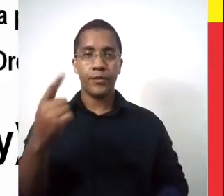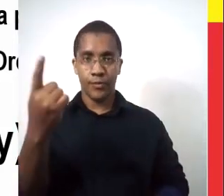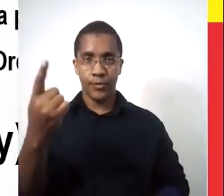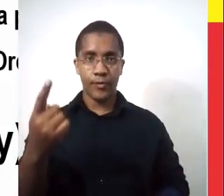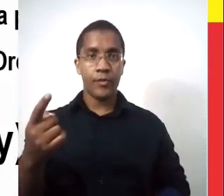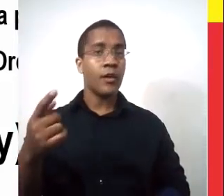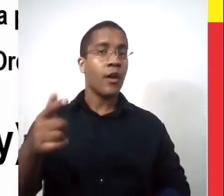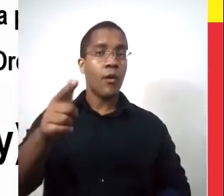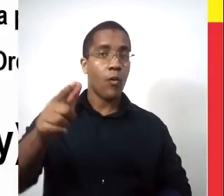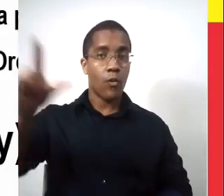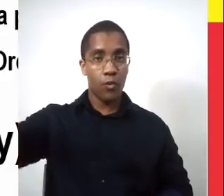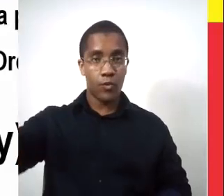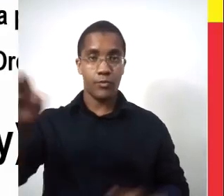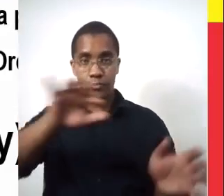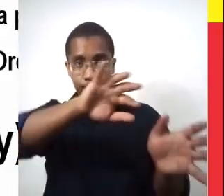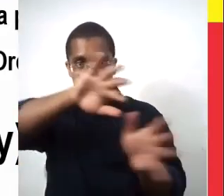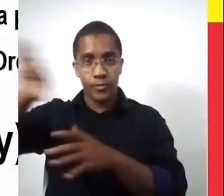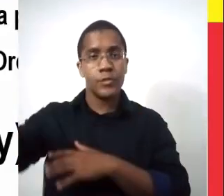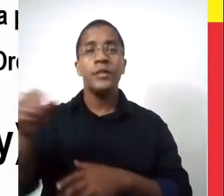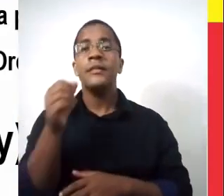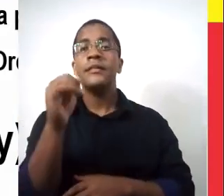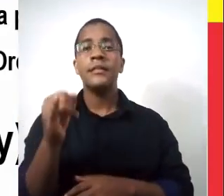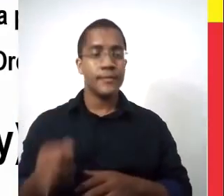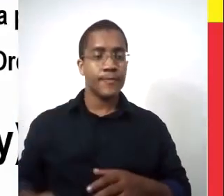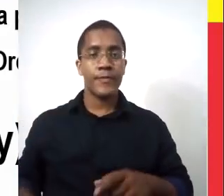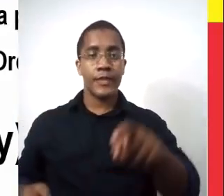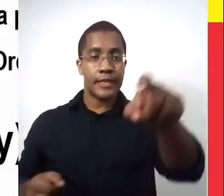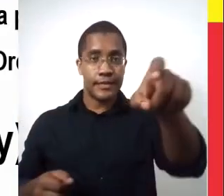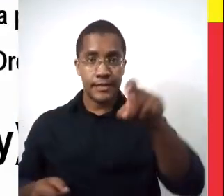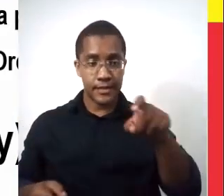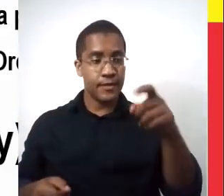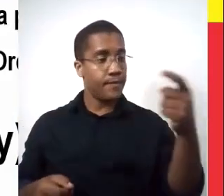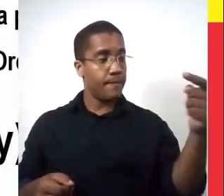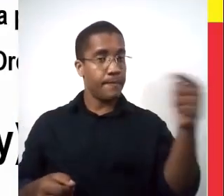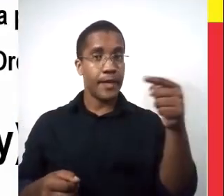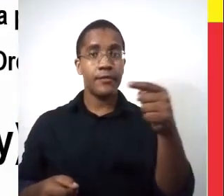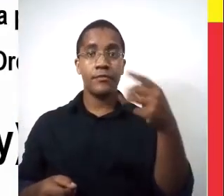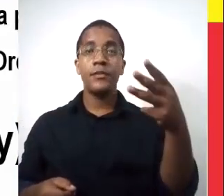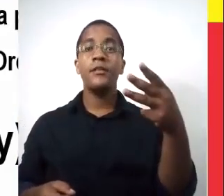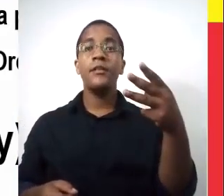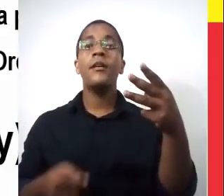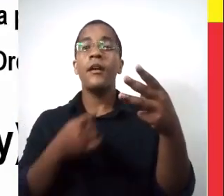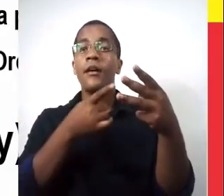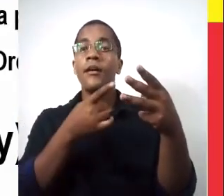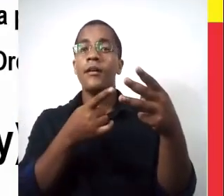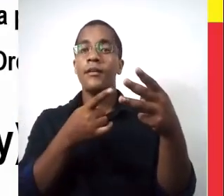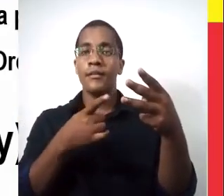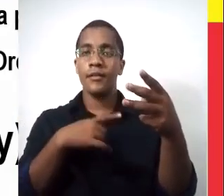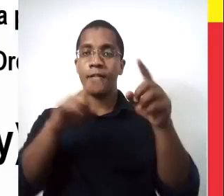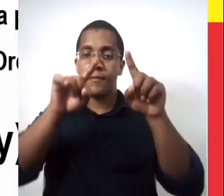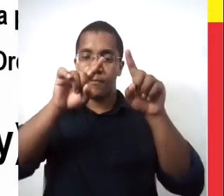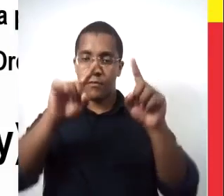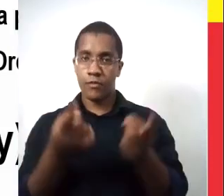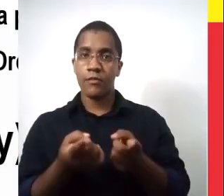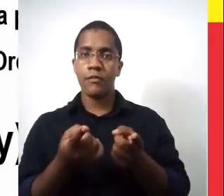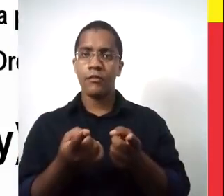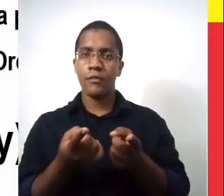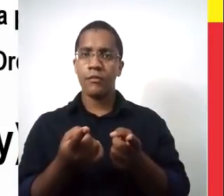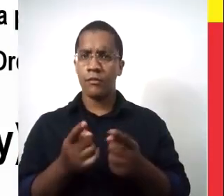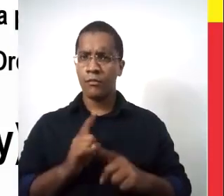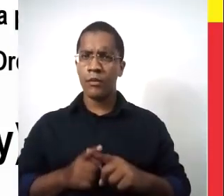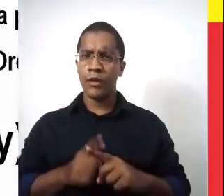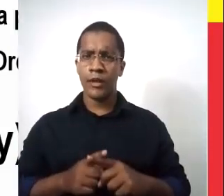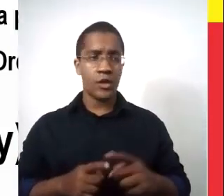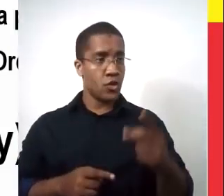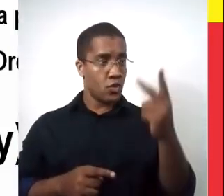Agora, observe aí na tela que quando x for menos 3, vai ter o parêntese. Porque se eu